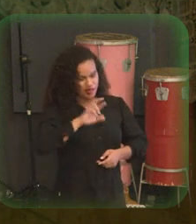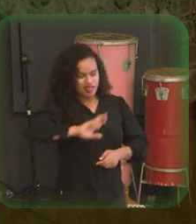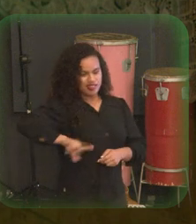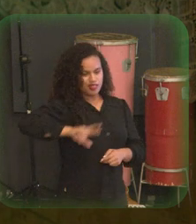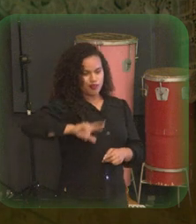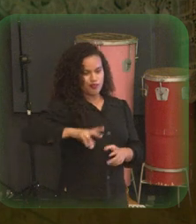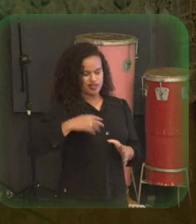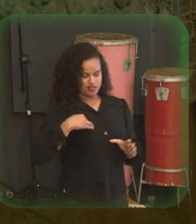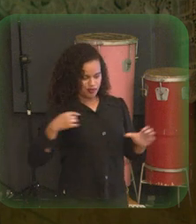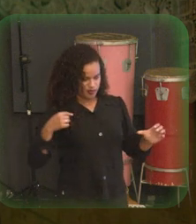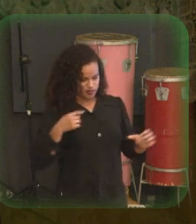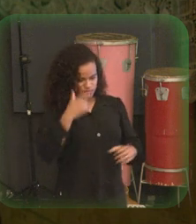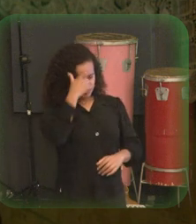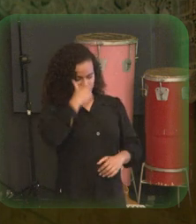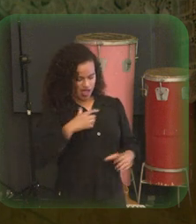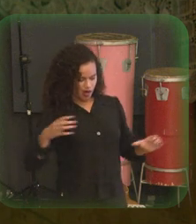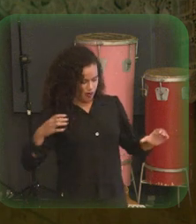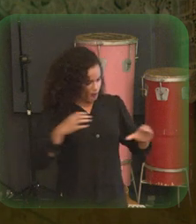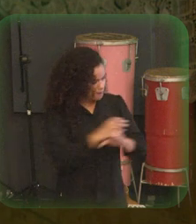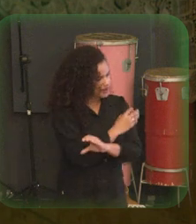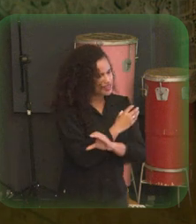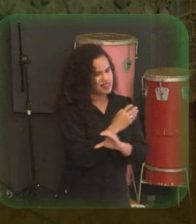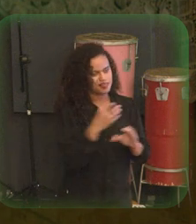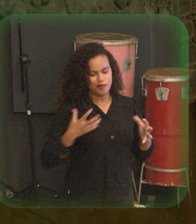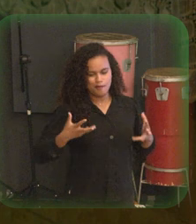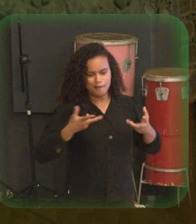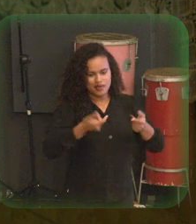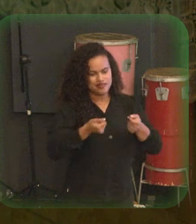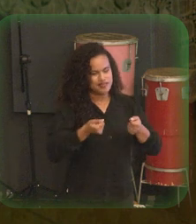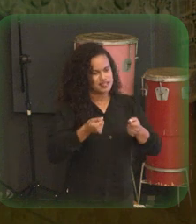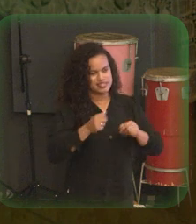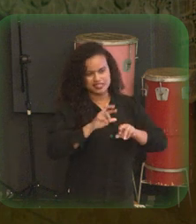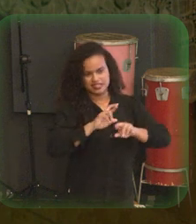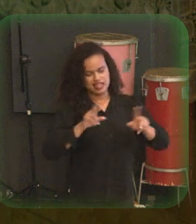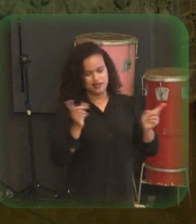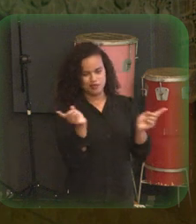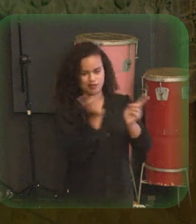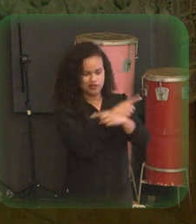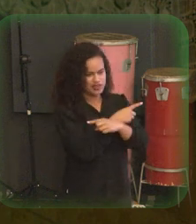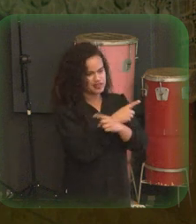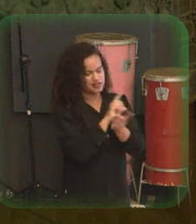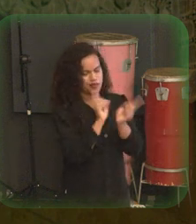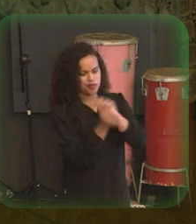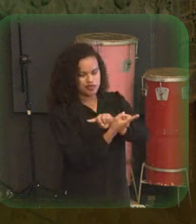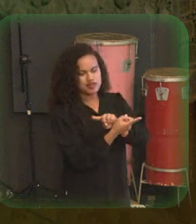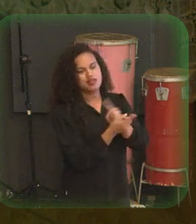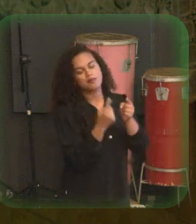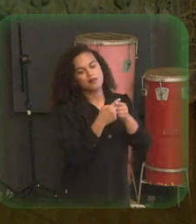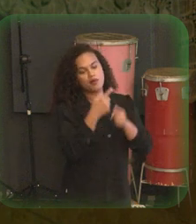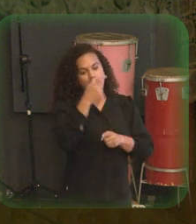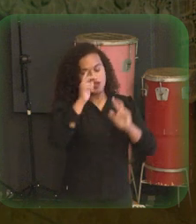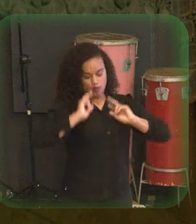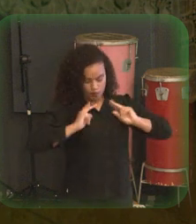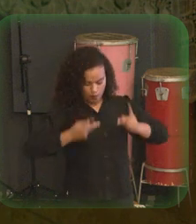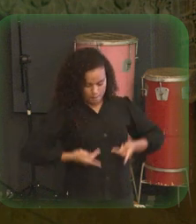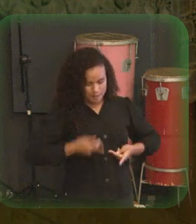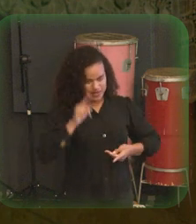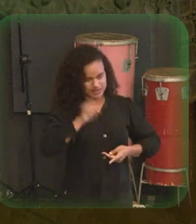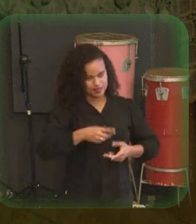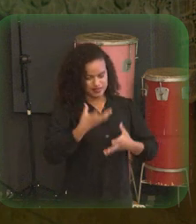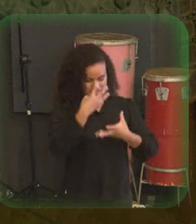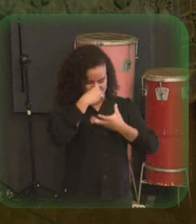somos completos e plenos, é muito pelo contrário. Ser humano é justamente ser portador de